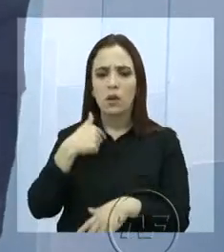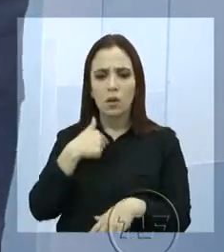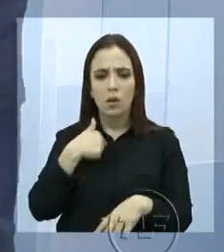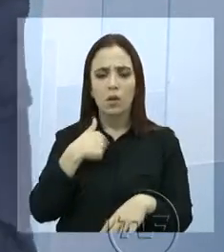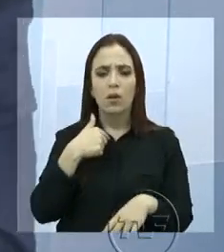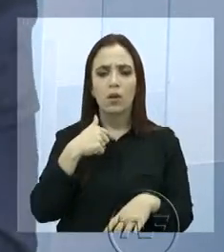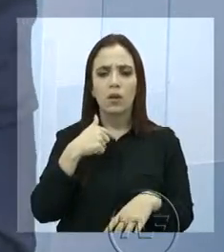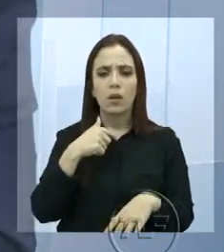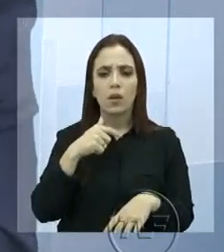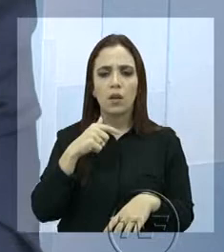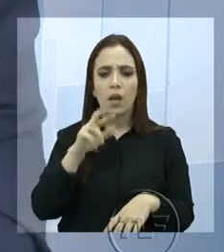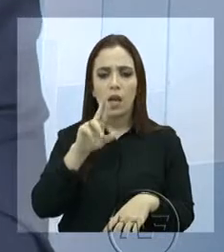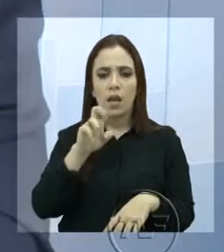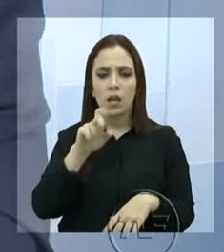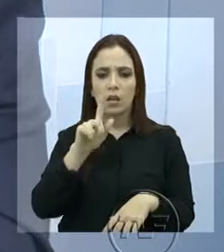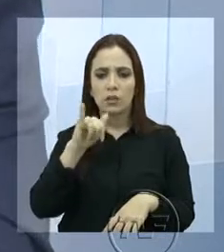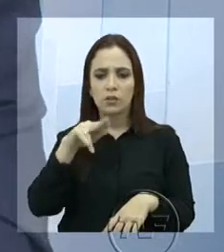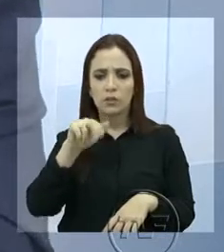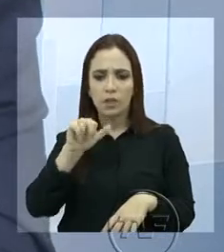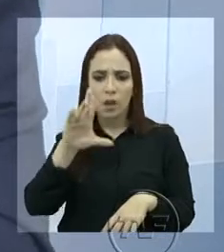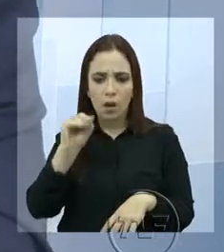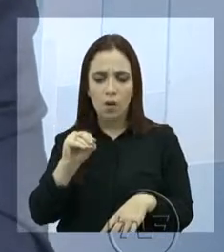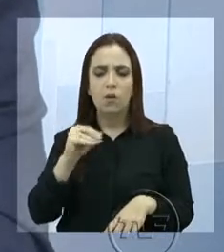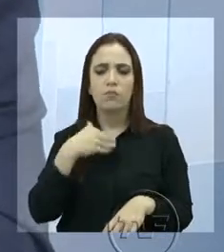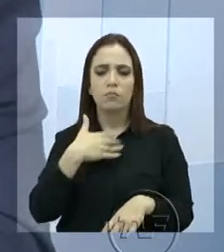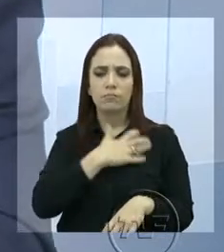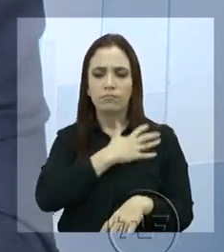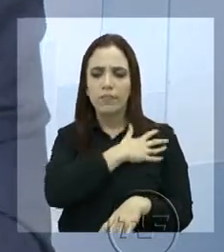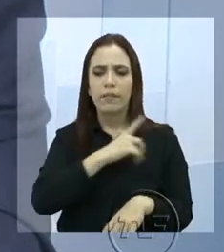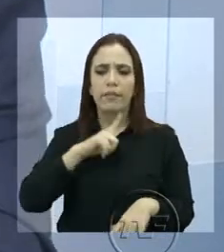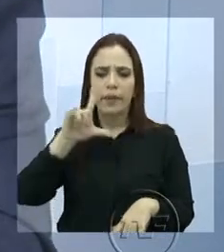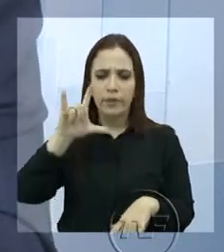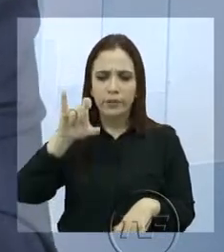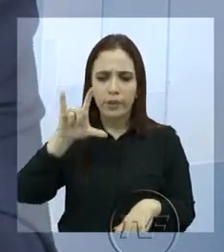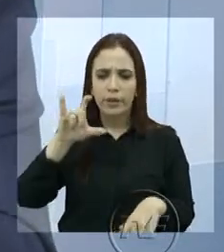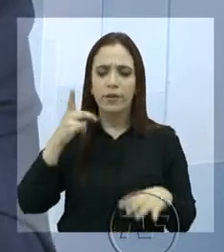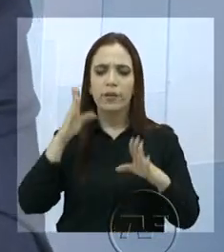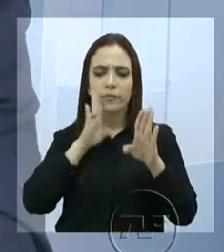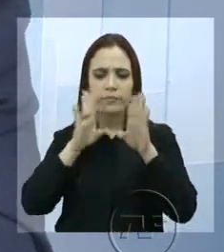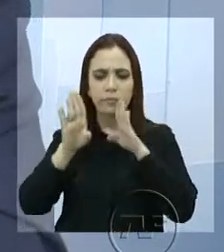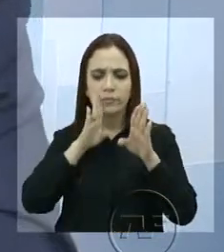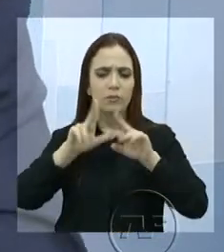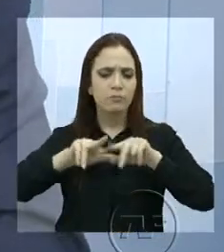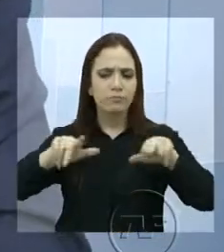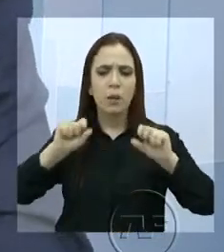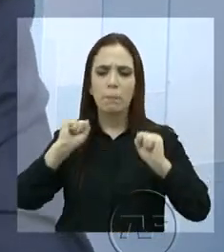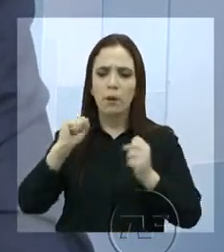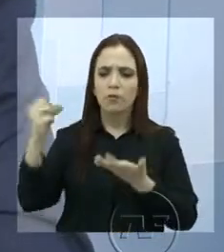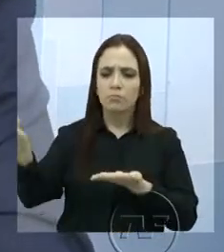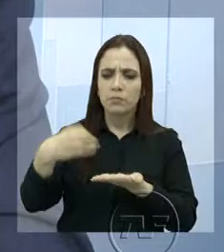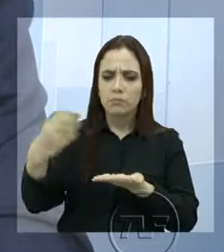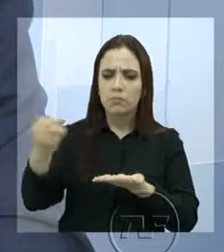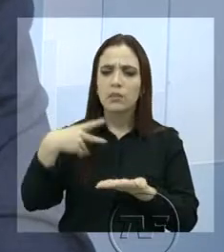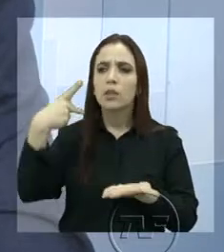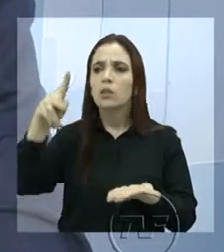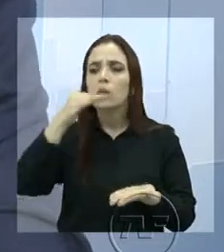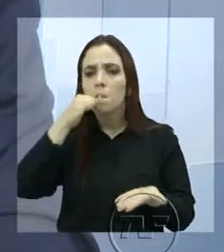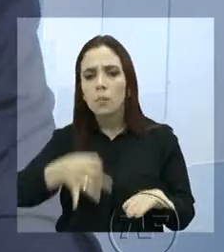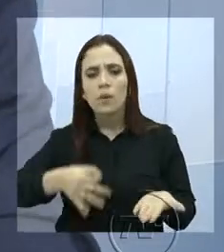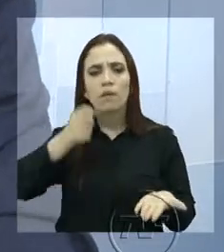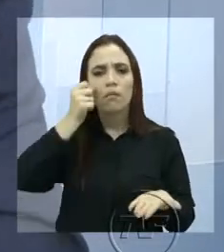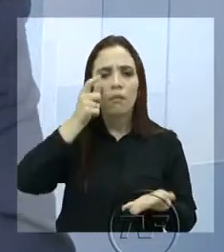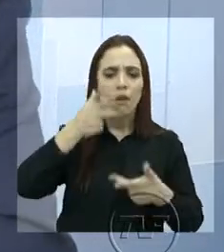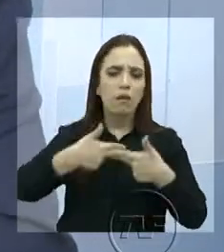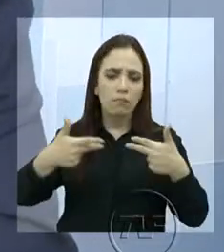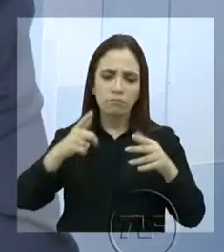Reginauro, né, está lá no Instagram, no Facebook, mande a sua ideia, a sua crítica. Nós